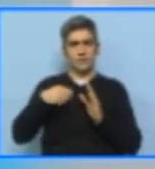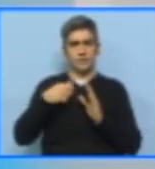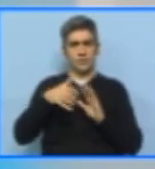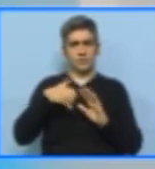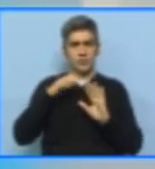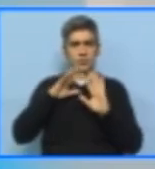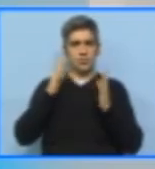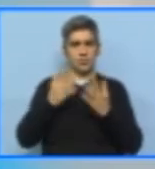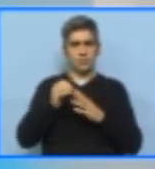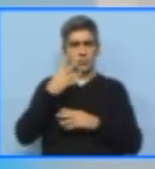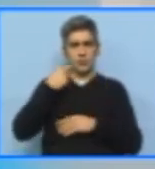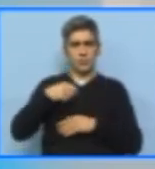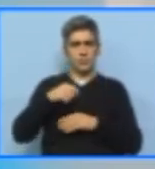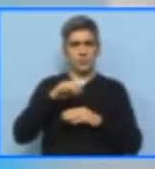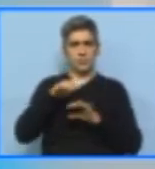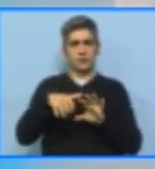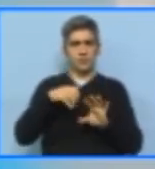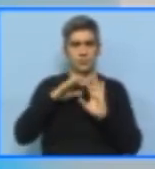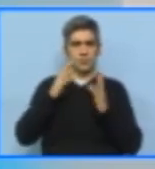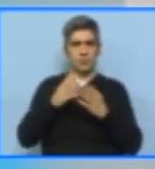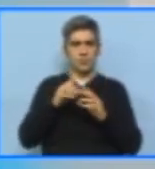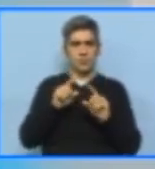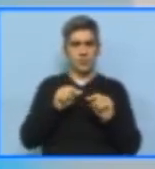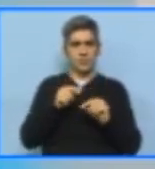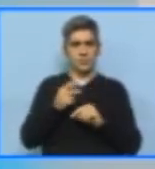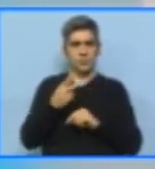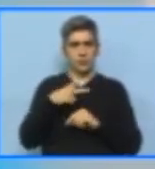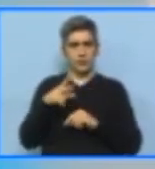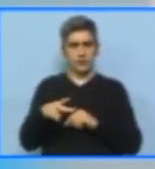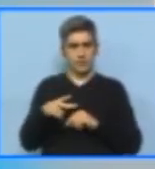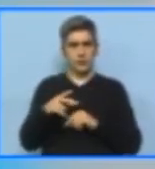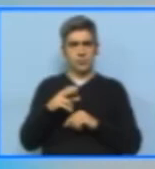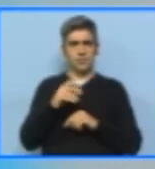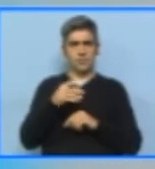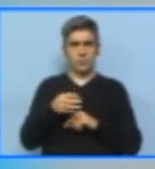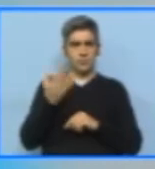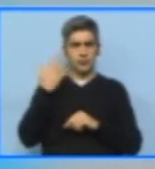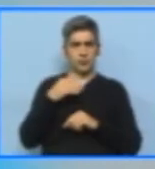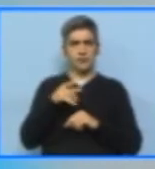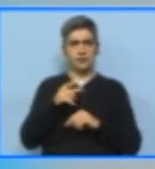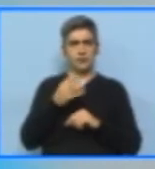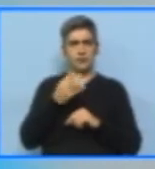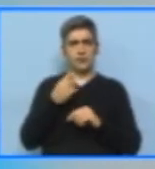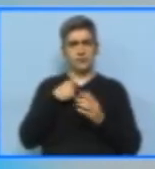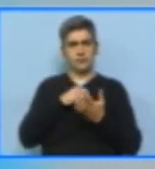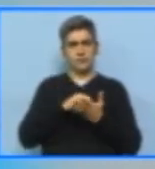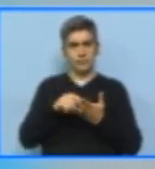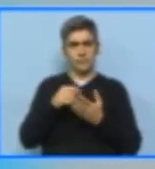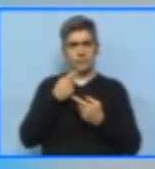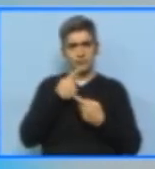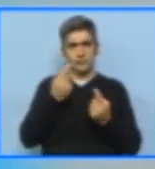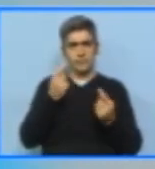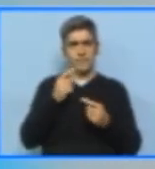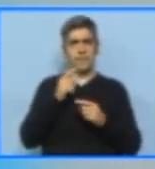Assembleia Geral, o primeiro Presidente da Assembleia Geral da Rádio Televisão Portuguesa. Aliás, agora na evocação do aniversário da televisão, eu fiz nota disso